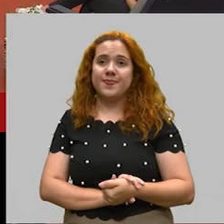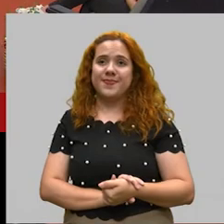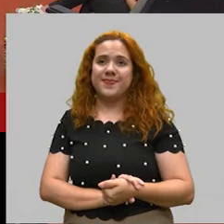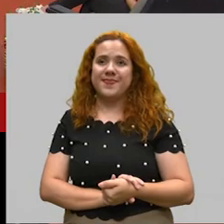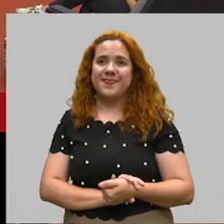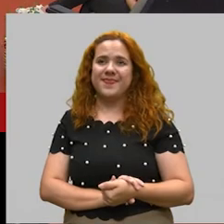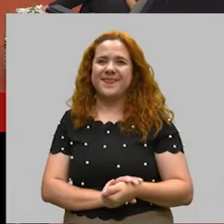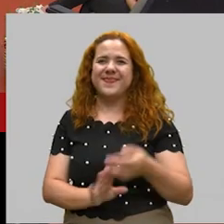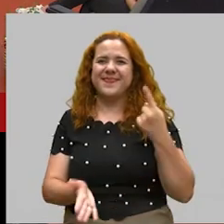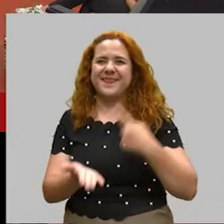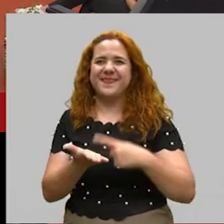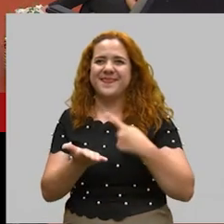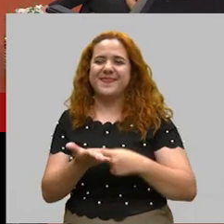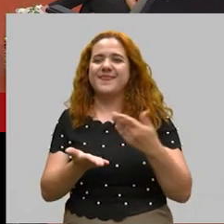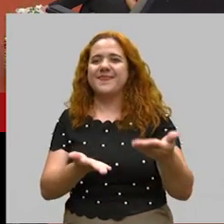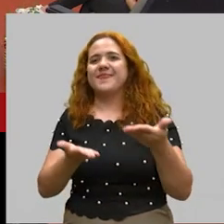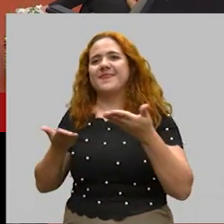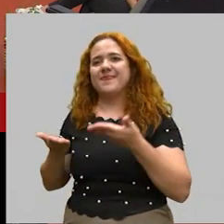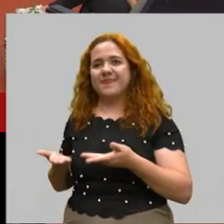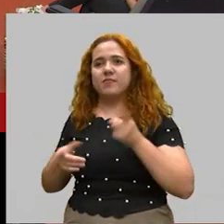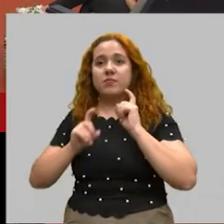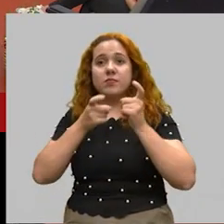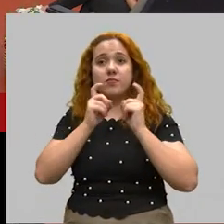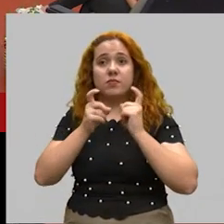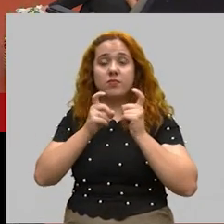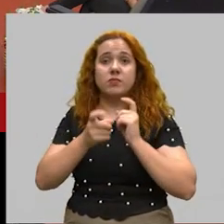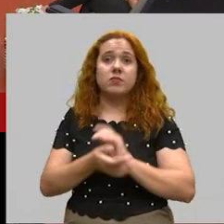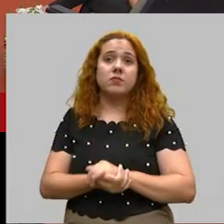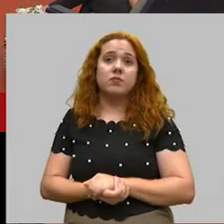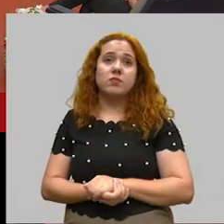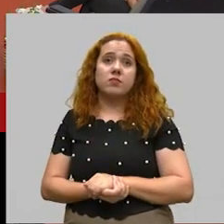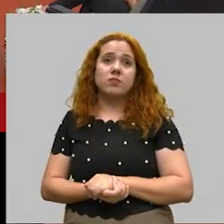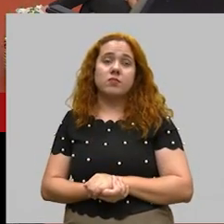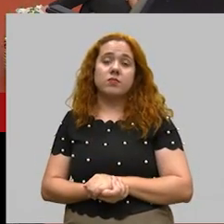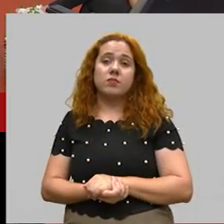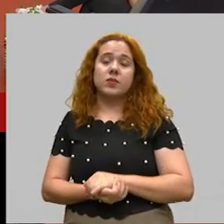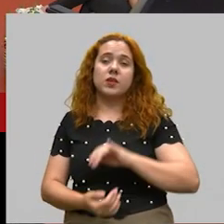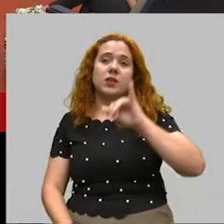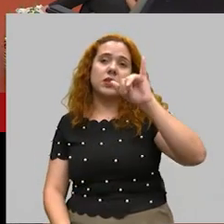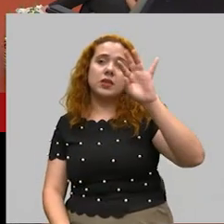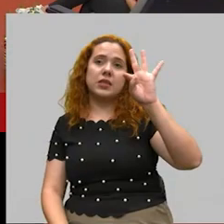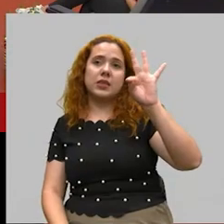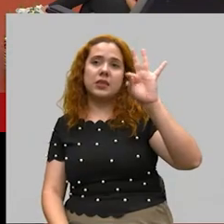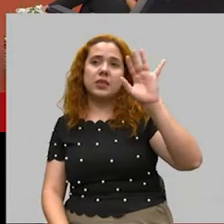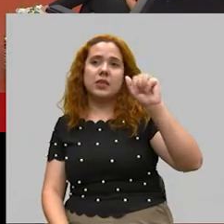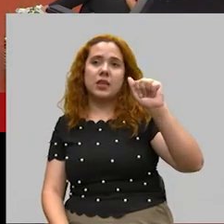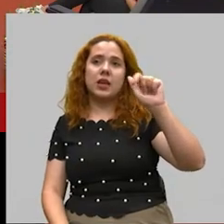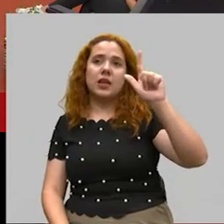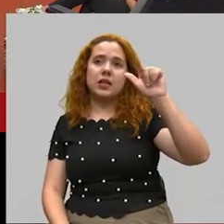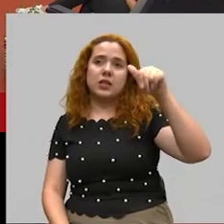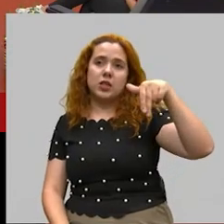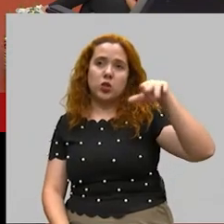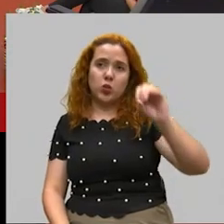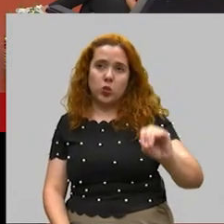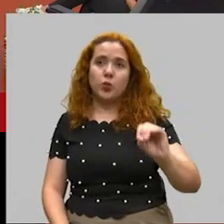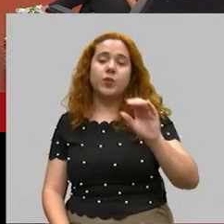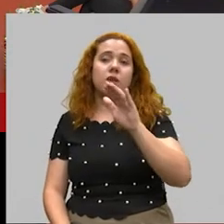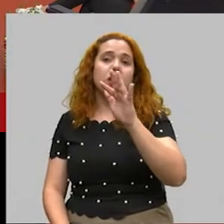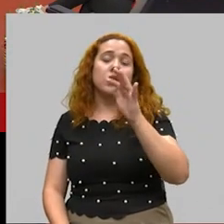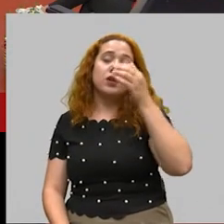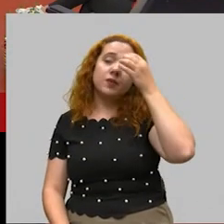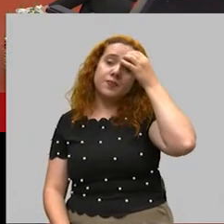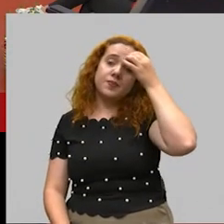convidados da terceira mesa como expositores e dalino Firmino dos Santos secretário executivo Associação